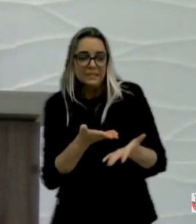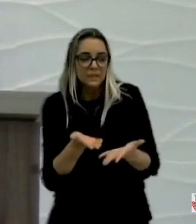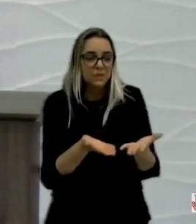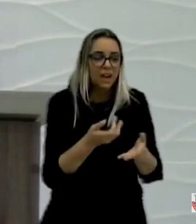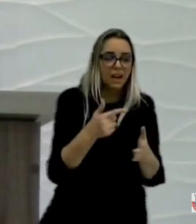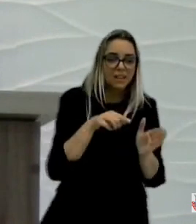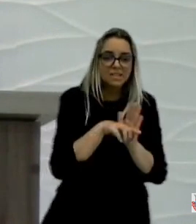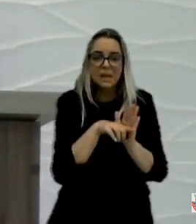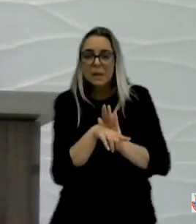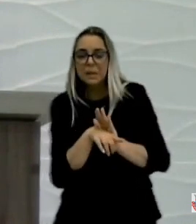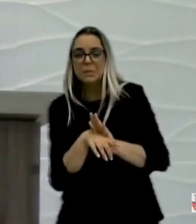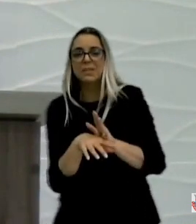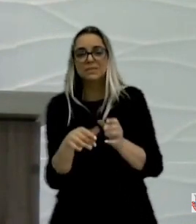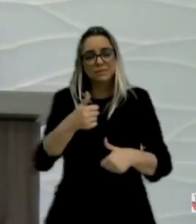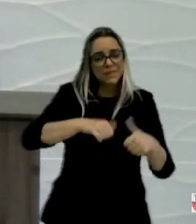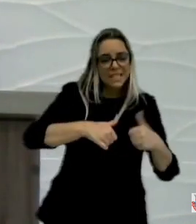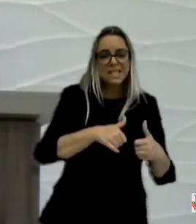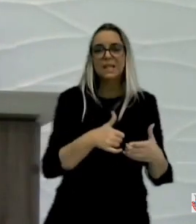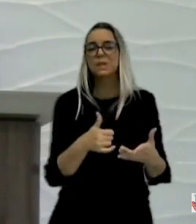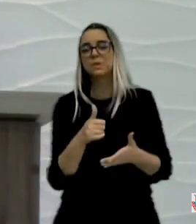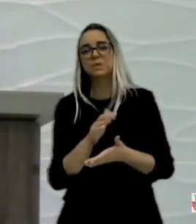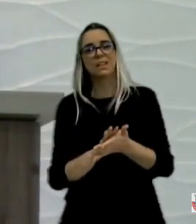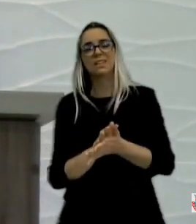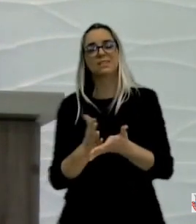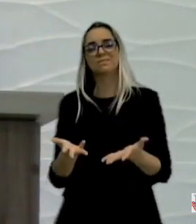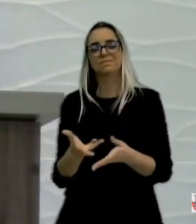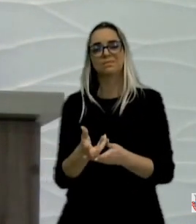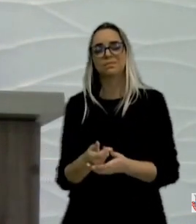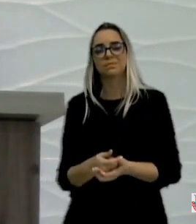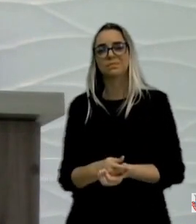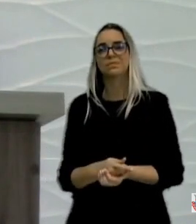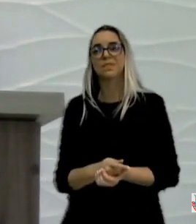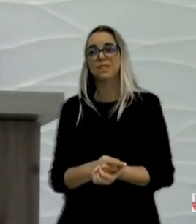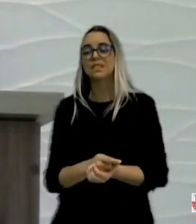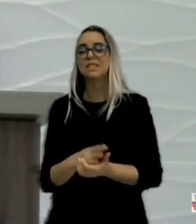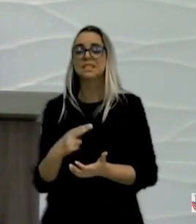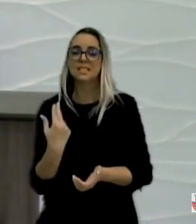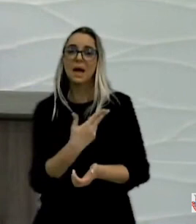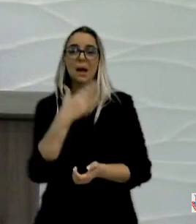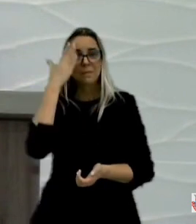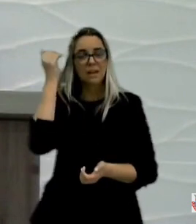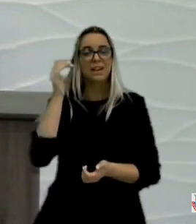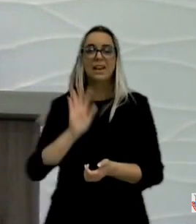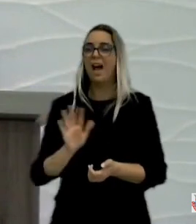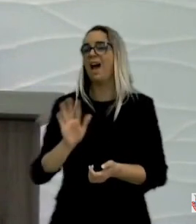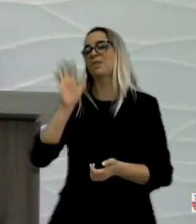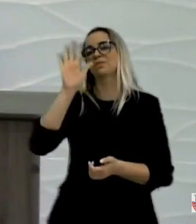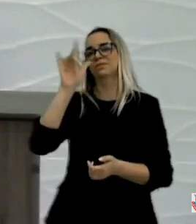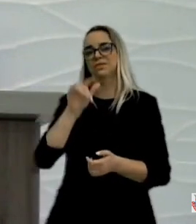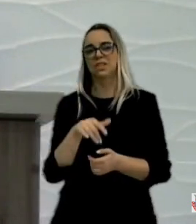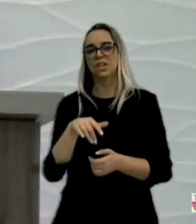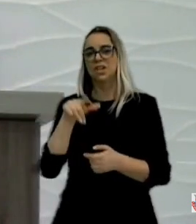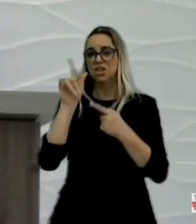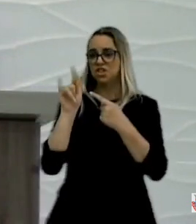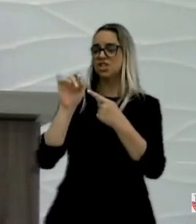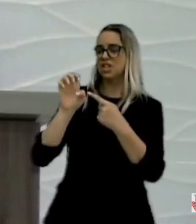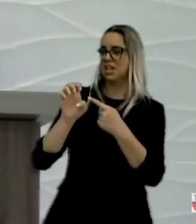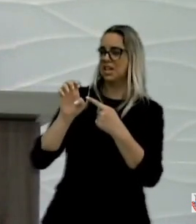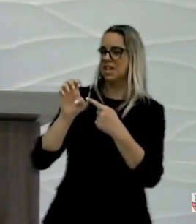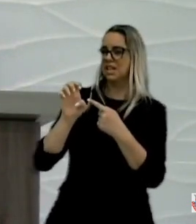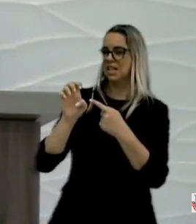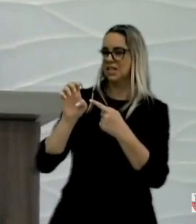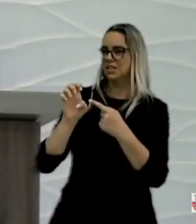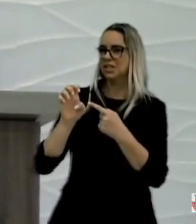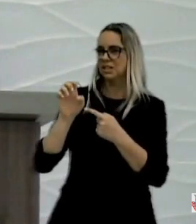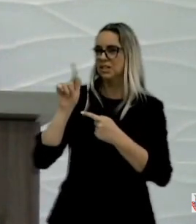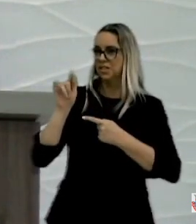seus exames, porque sabemos que é muito caro um tratamento com a ginecologista. Porque não